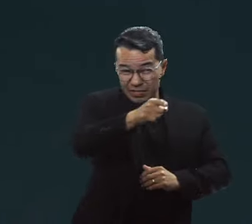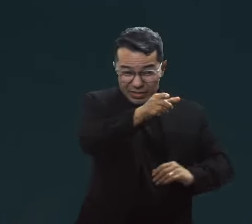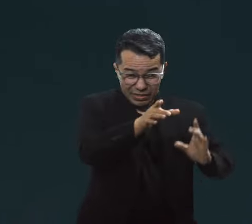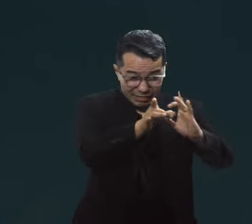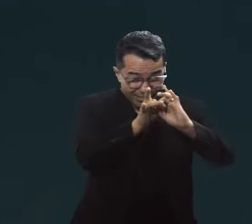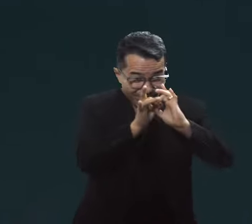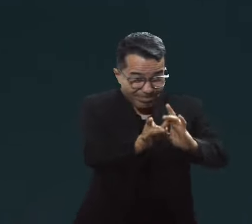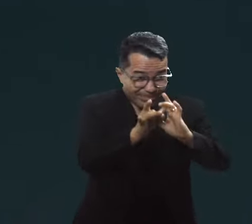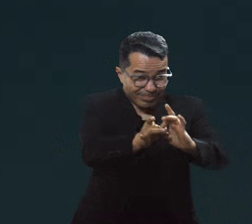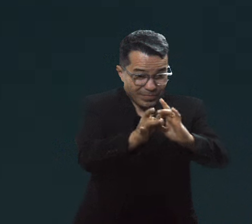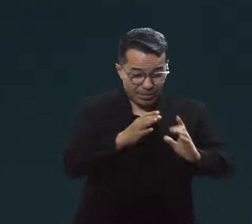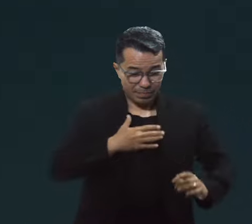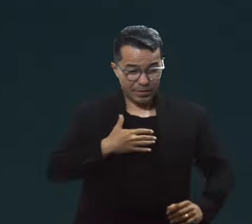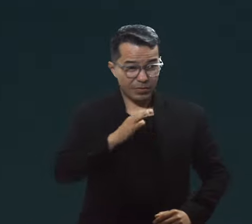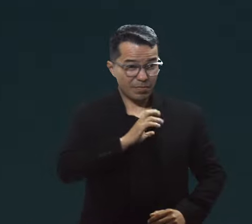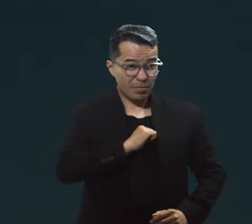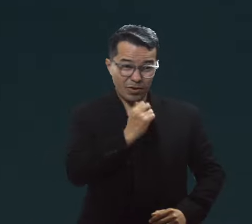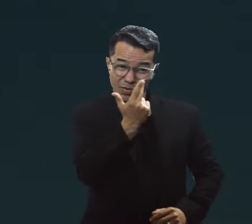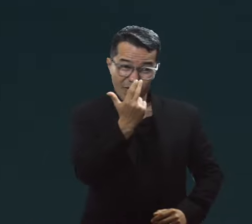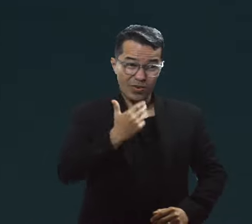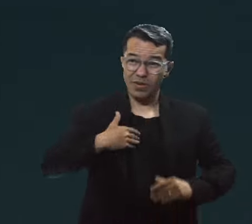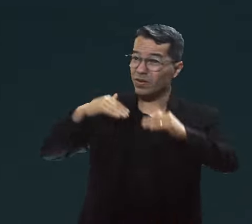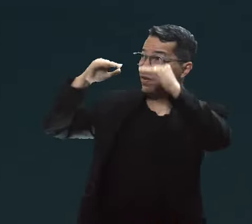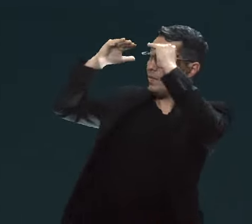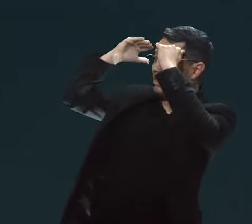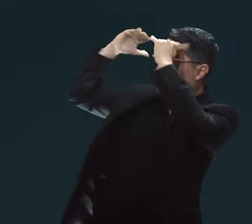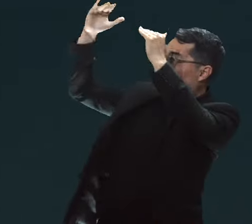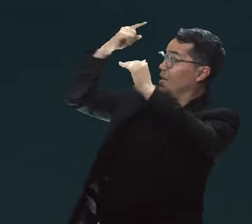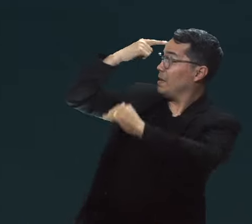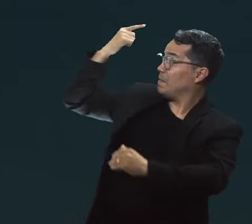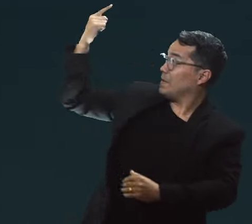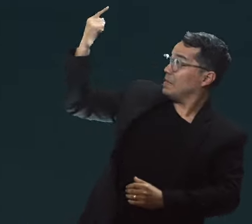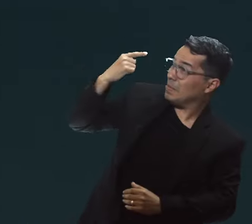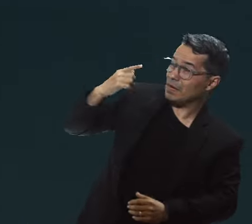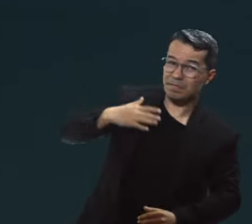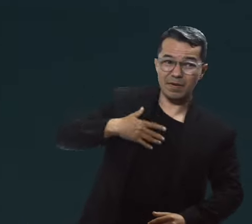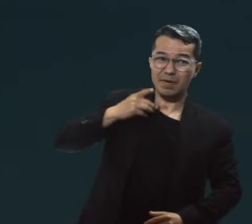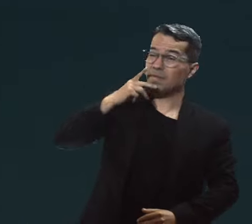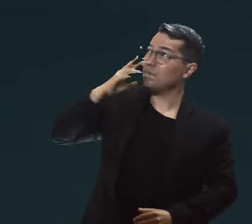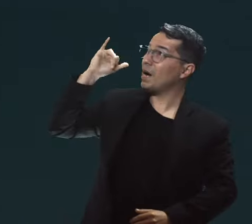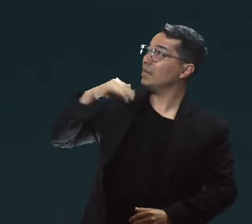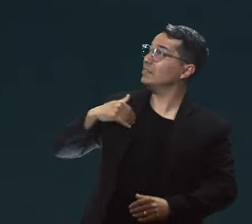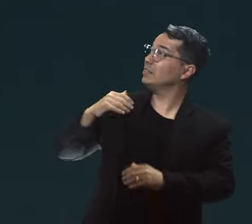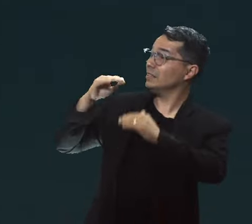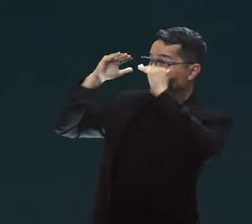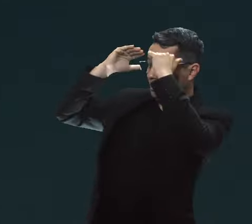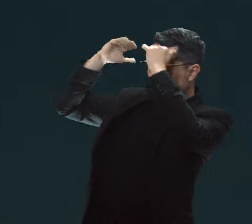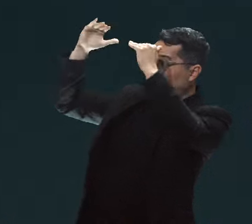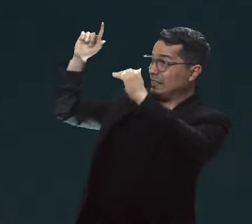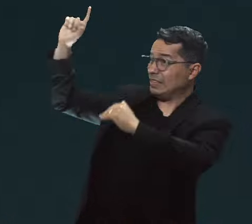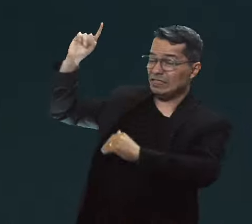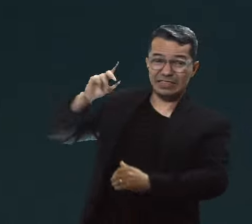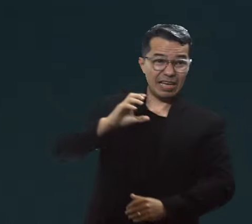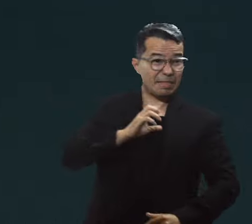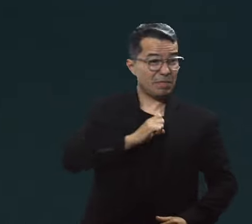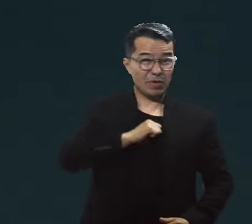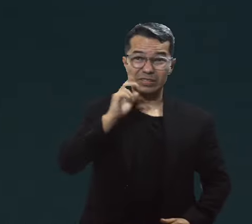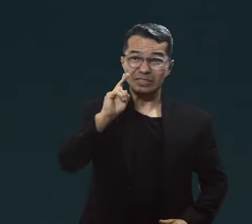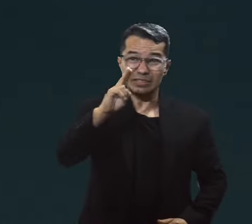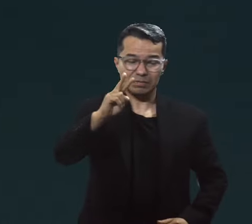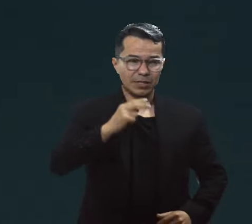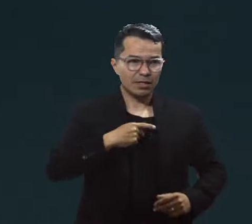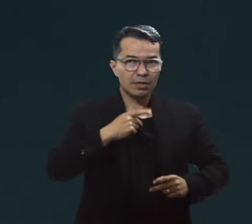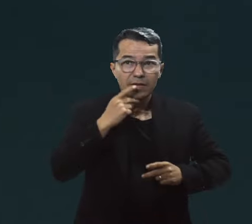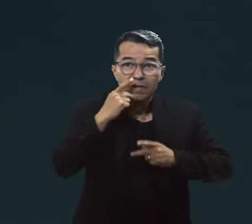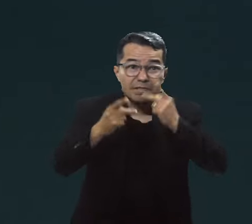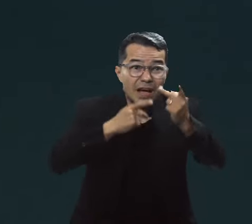como têm obedecido aos mandamentos do meu Pai, e em seu amor permaneço. Tenho-lhe dito essas palavras